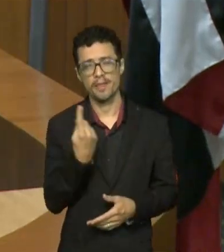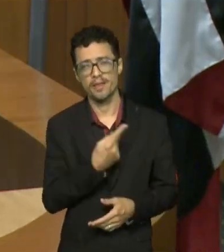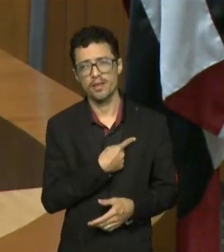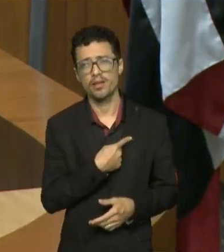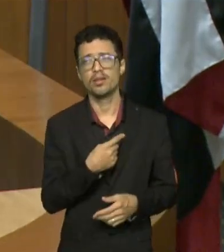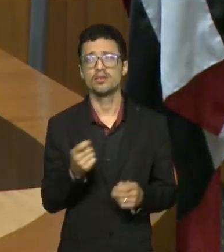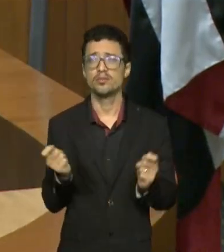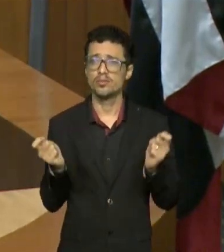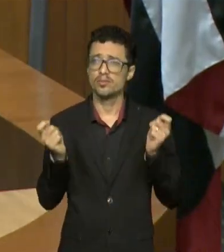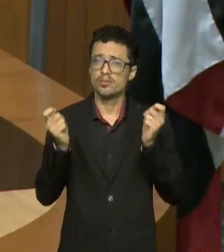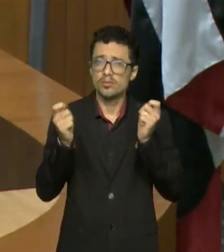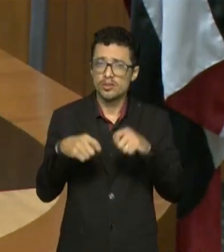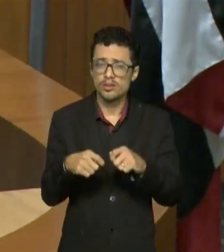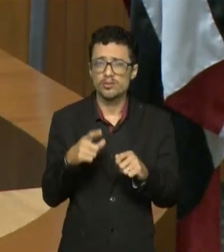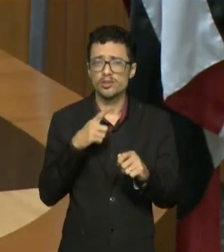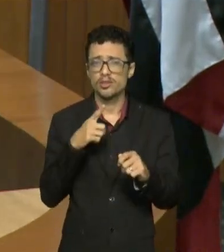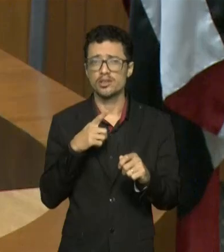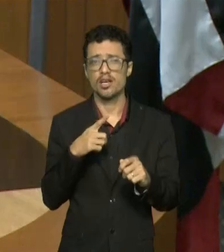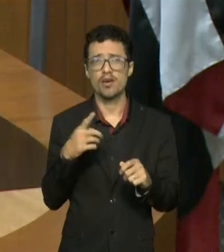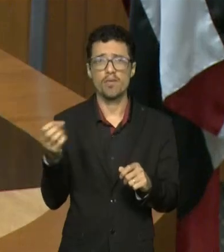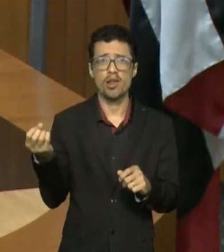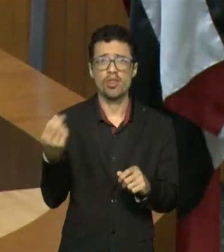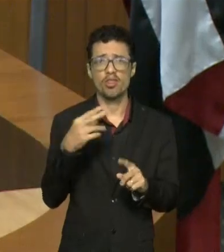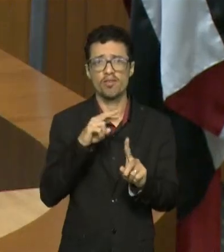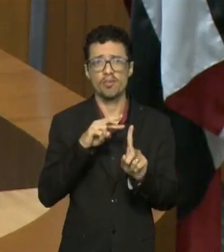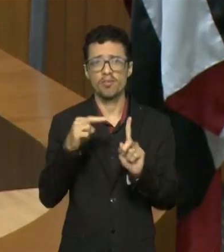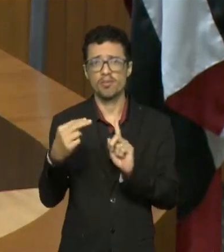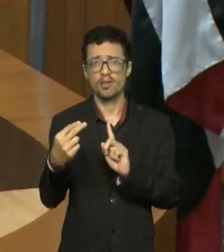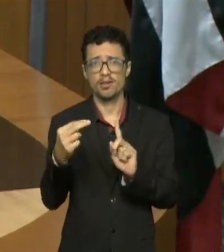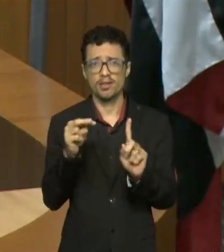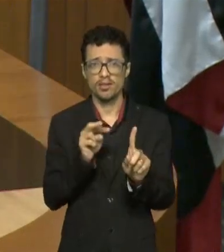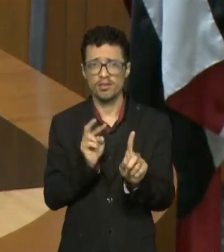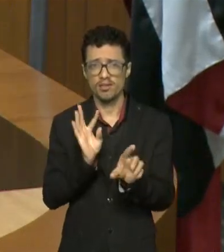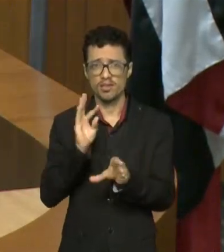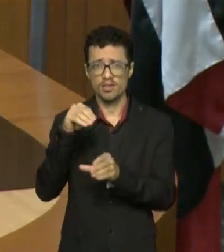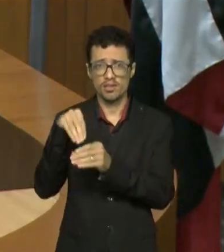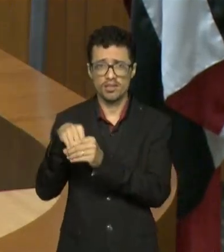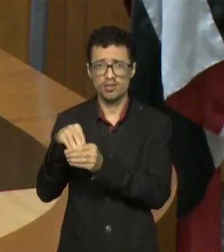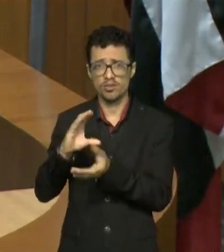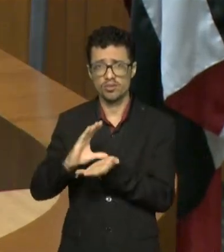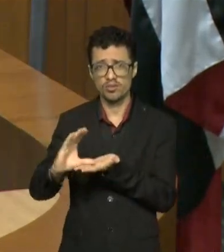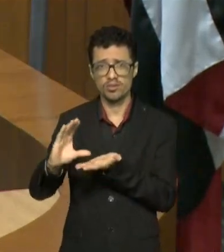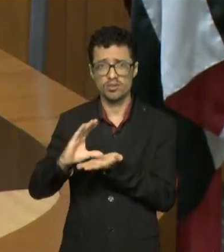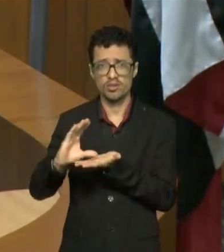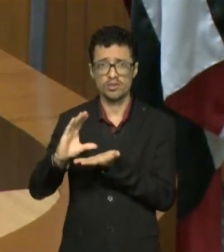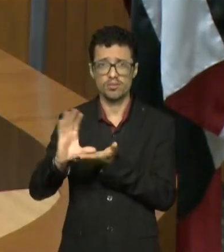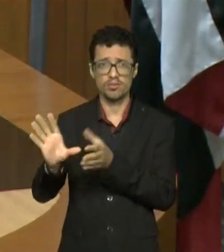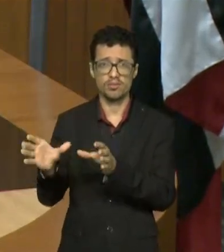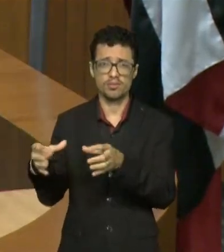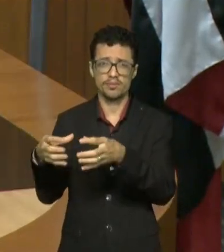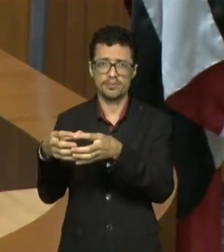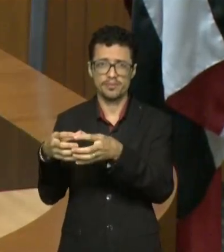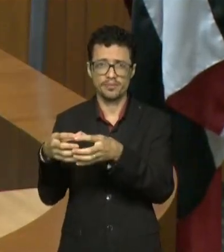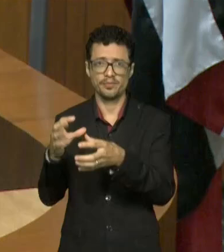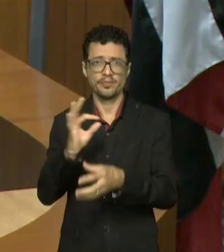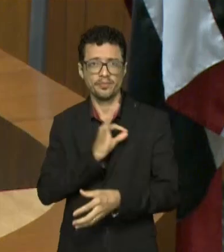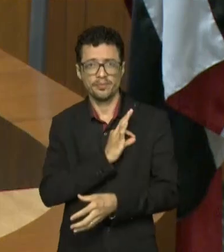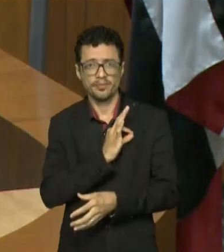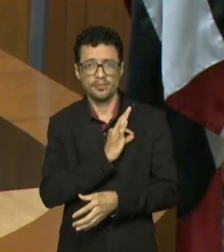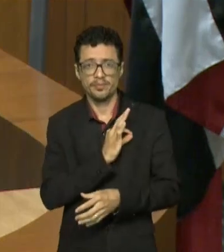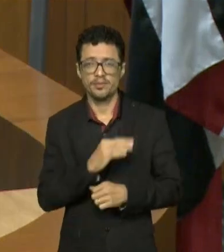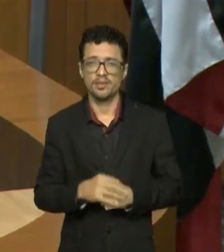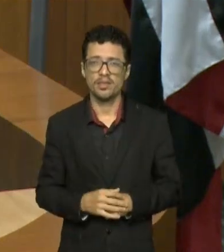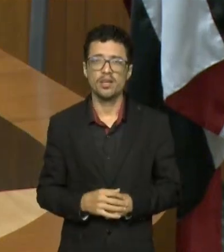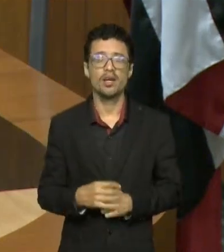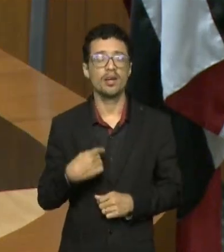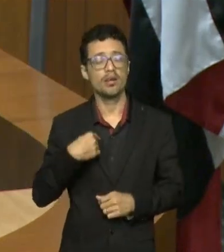outro prisma, essa questão do investimento dentro da corporação. E por conta disso, por acreditar que